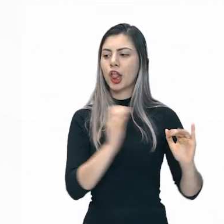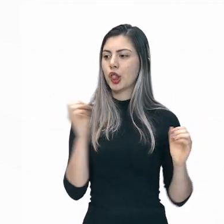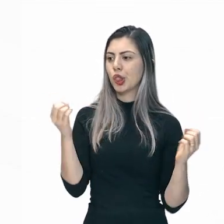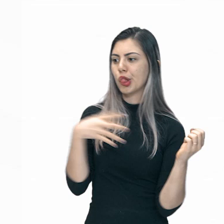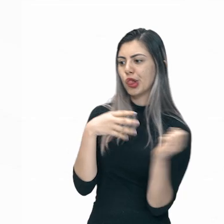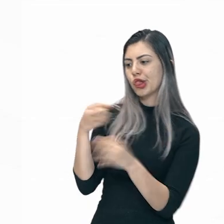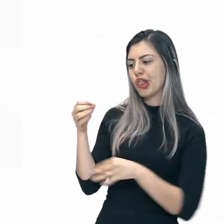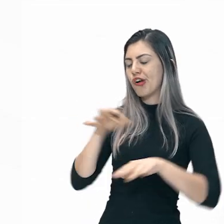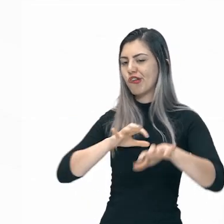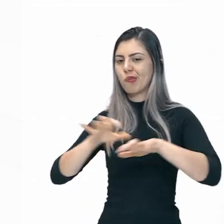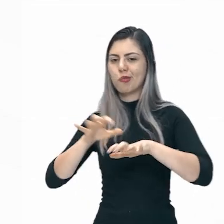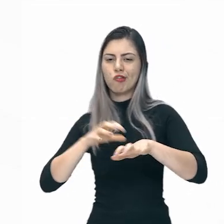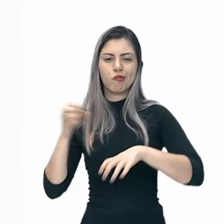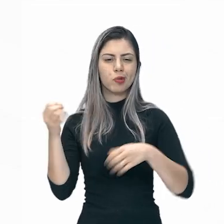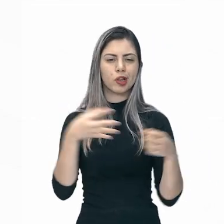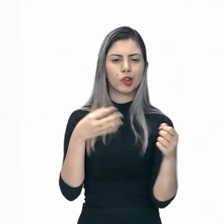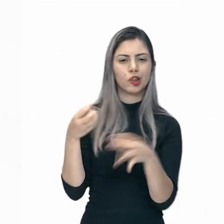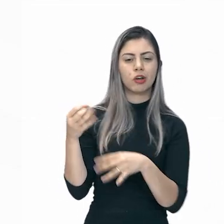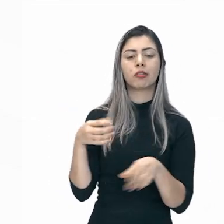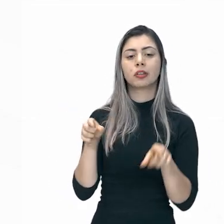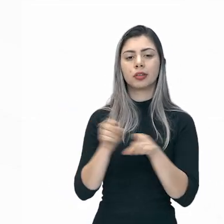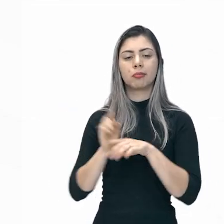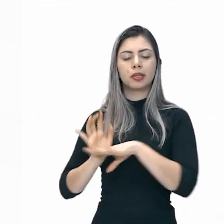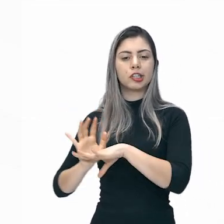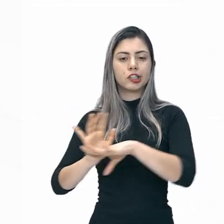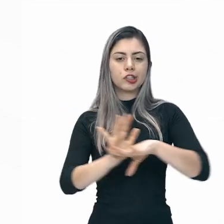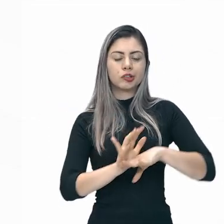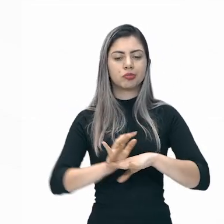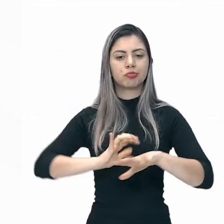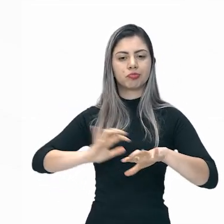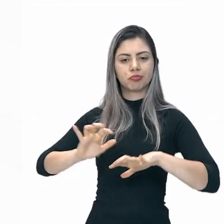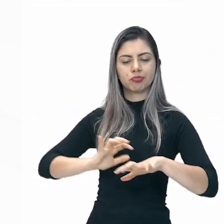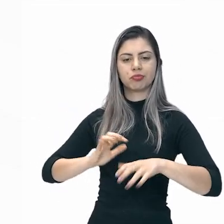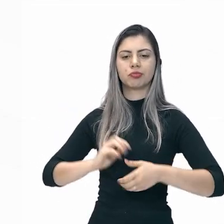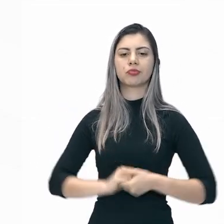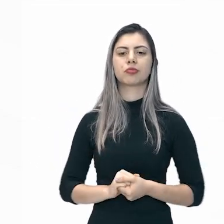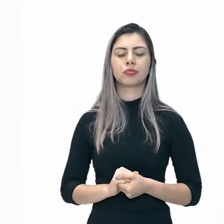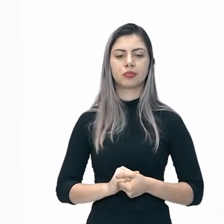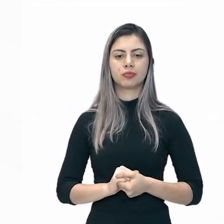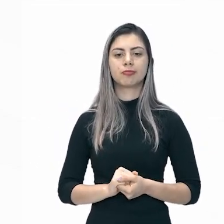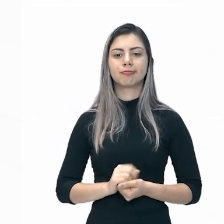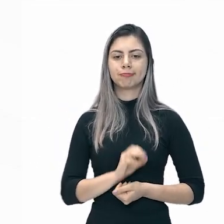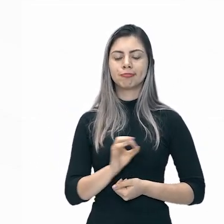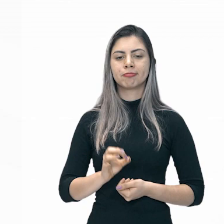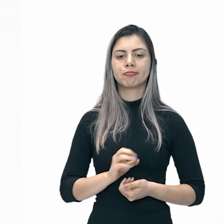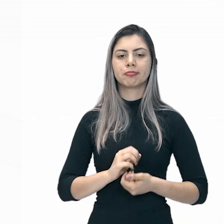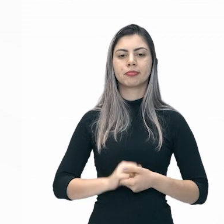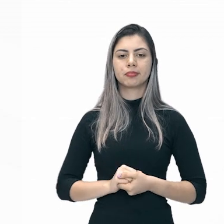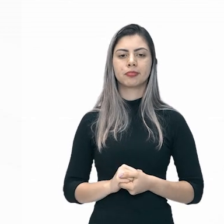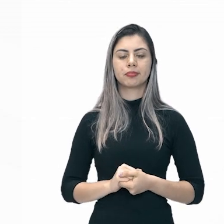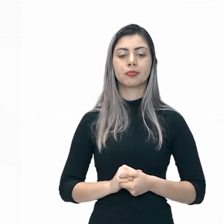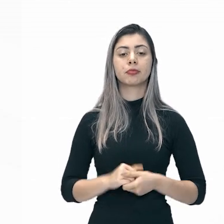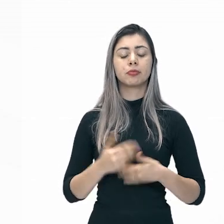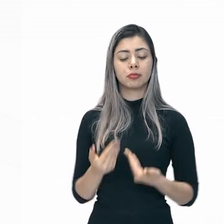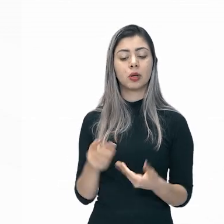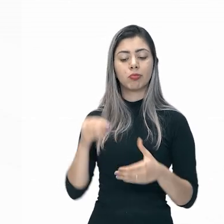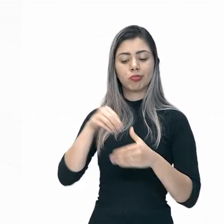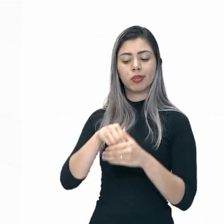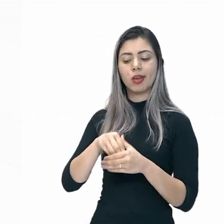incorporando movimentos inovadores e colaborações multidisciplinares, certo? Então, dentro dessa